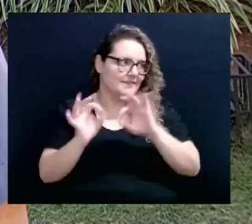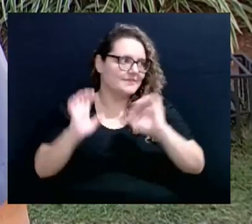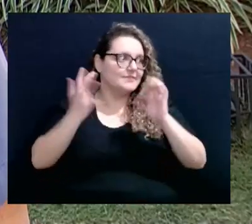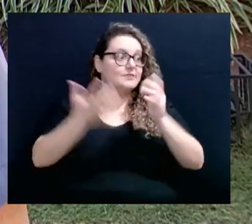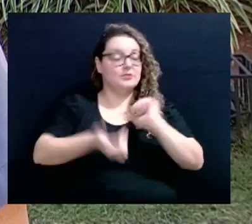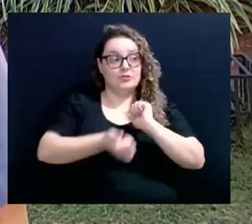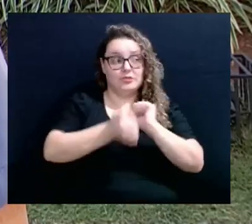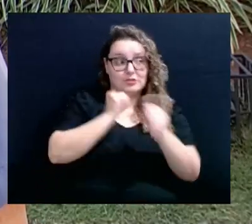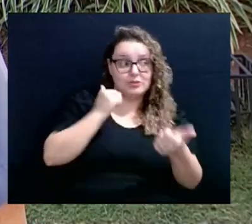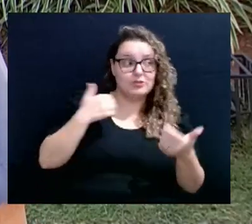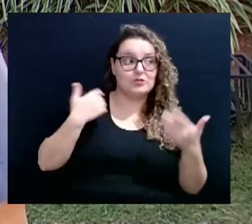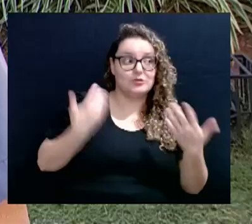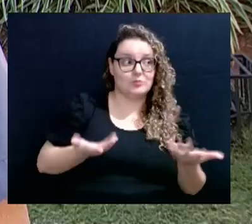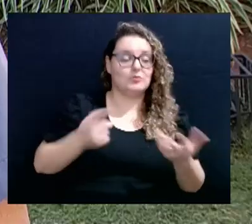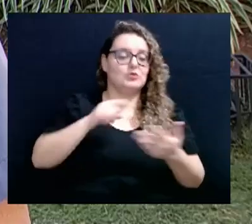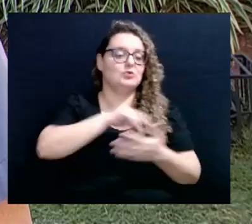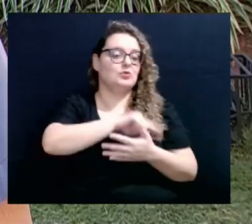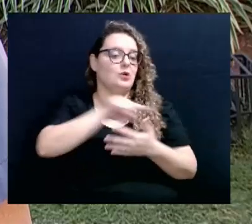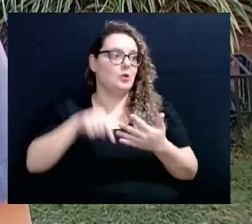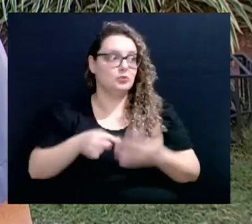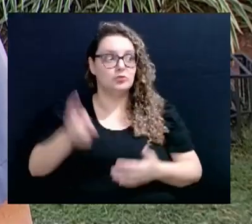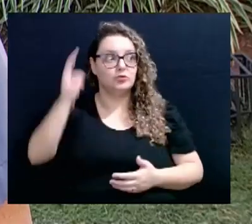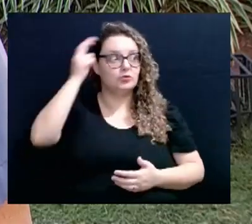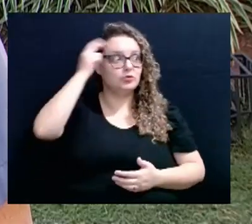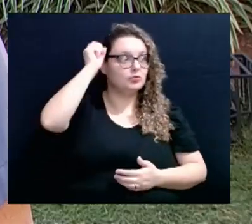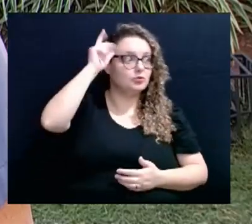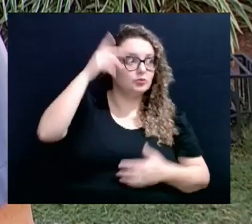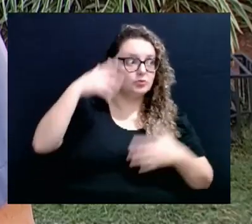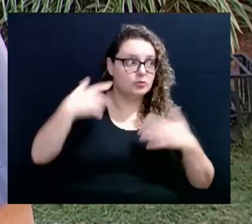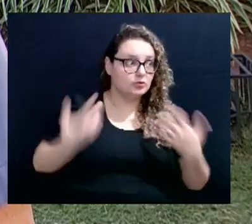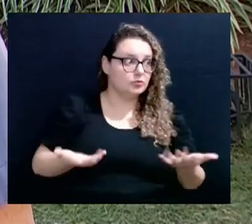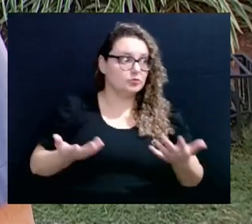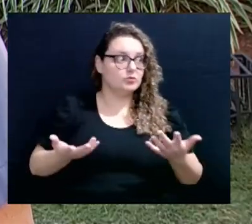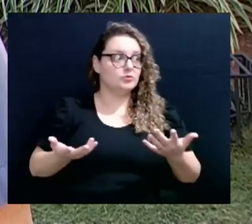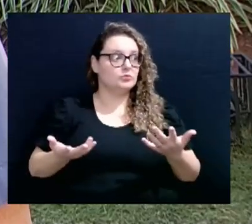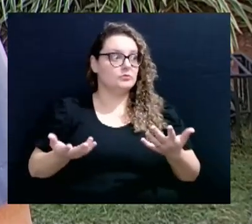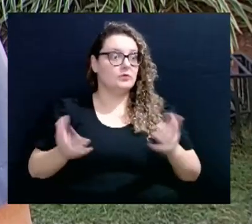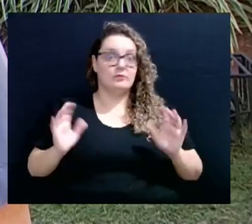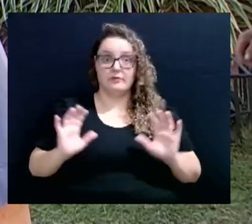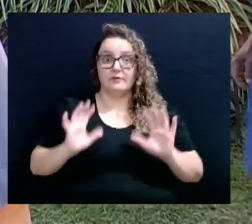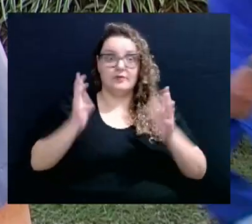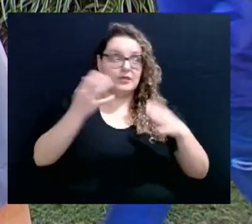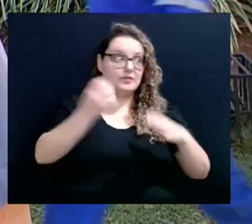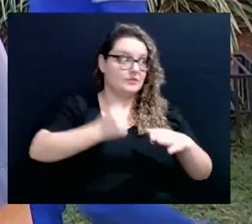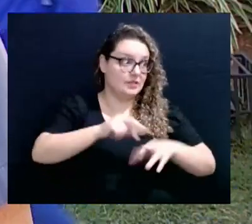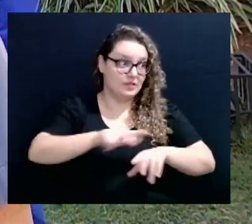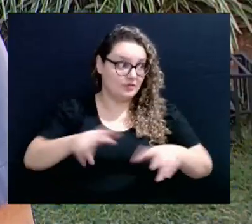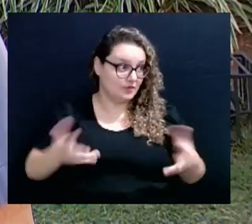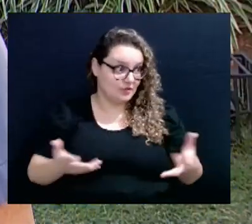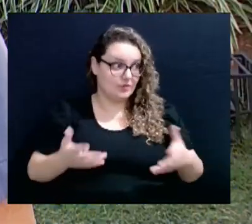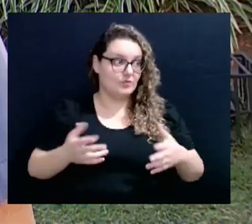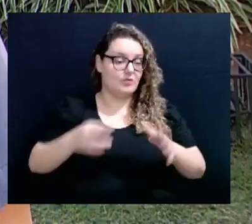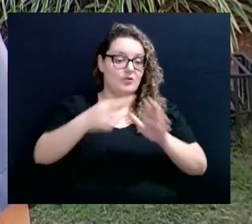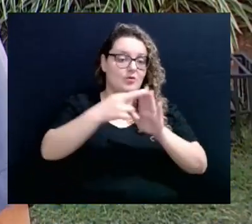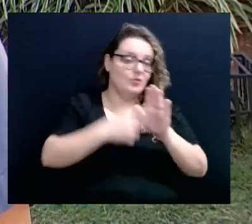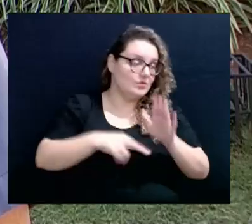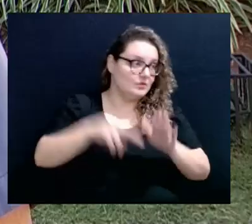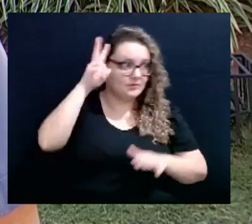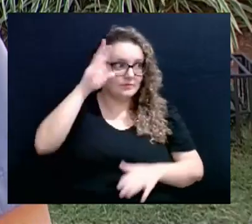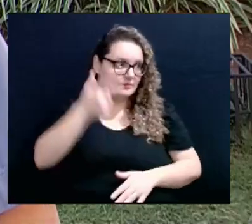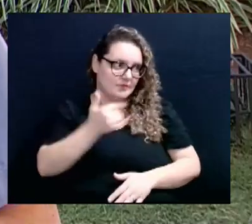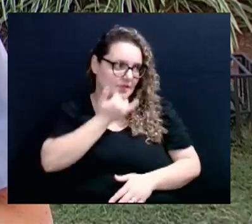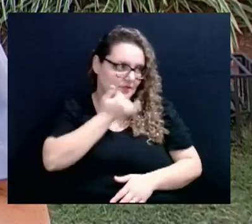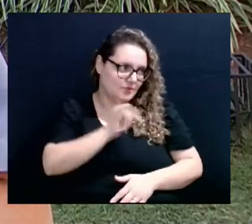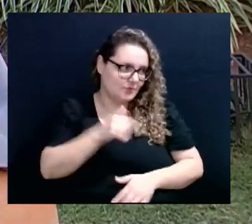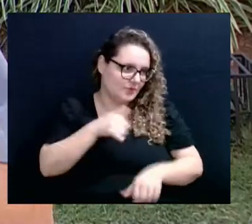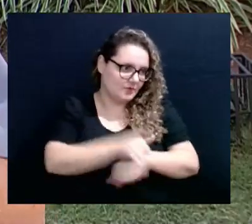esportivos, os eventos culturais, festivais gastronômicos, roteiros históricos. Exatamente, a